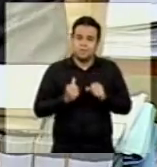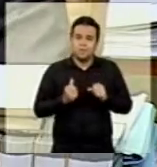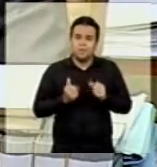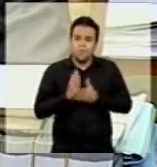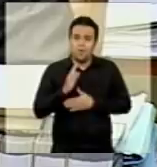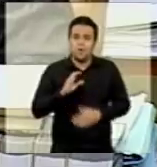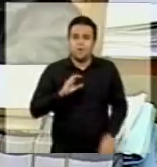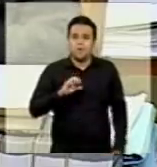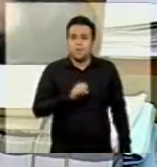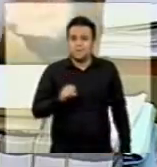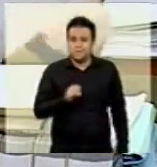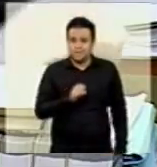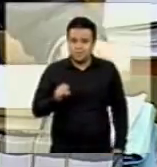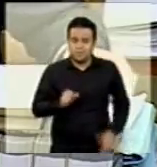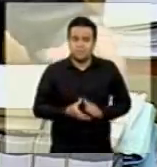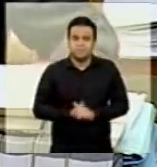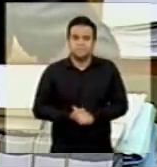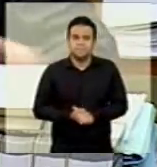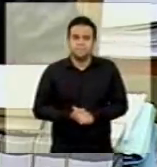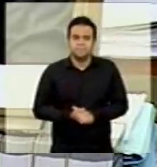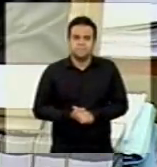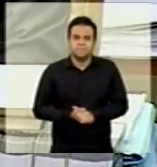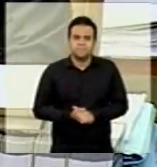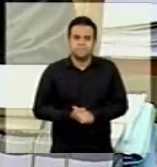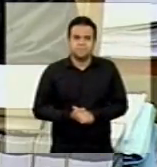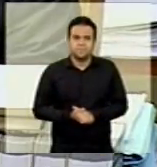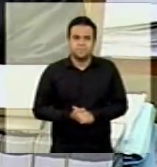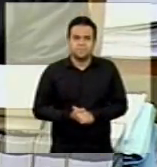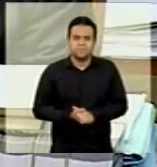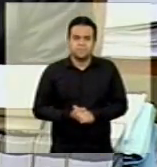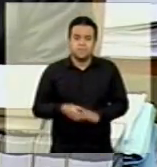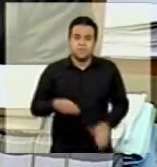88, tal como o fez o eminente ministro